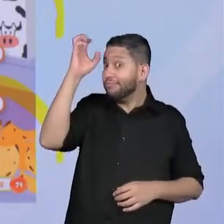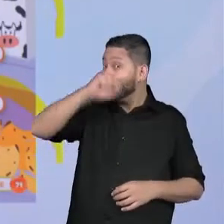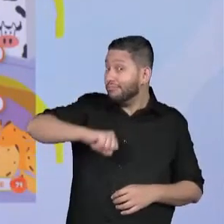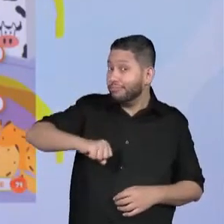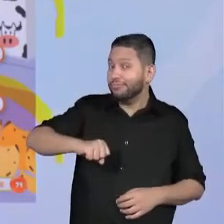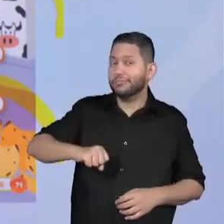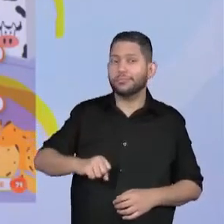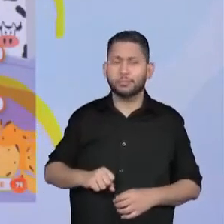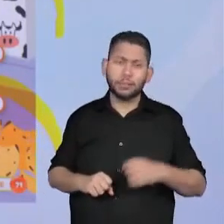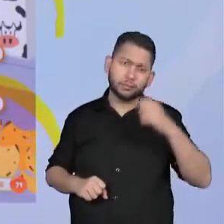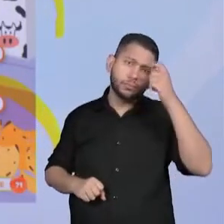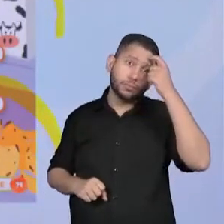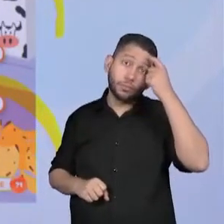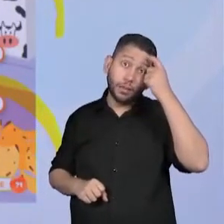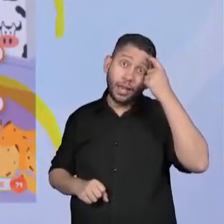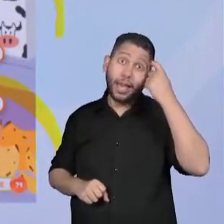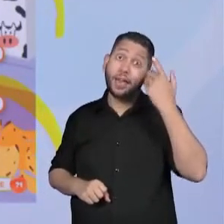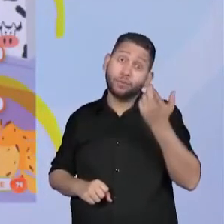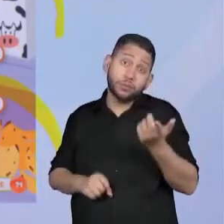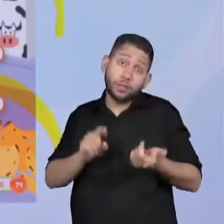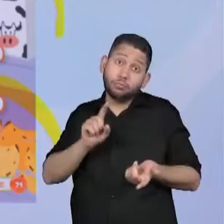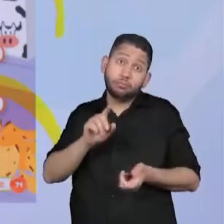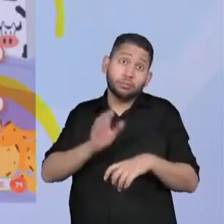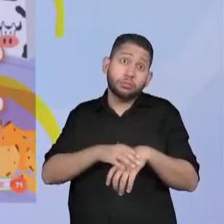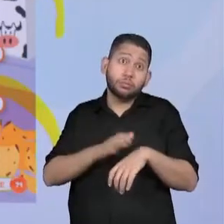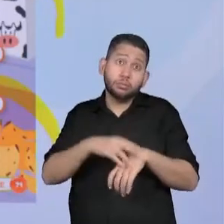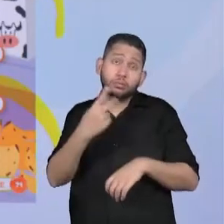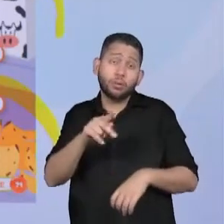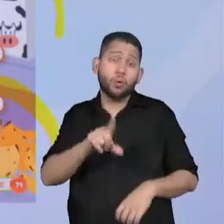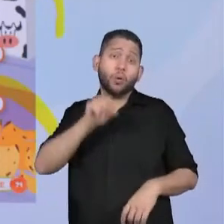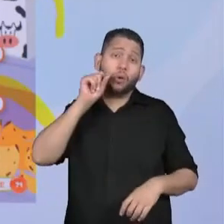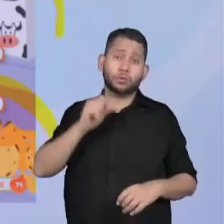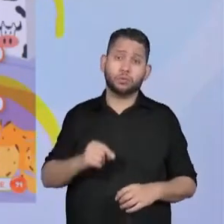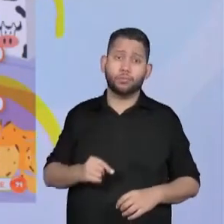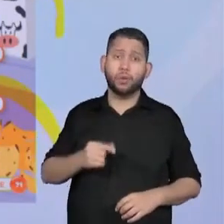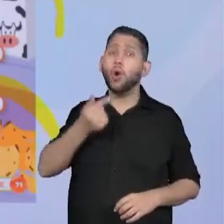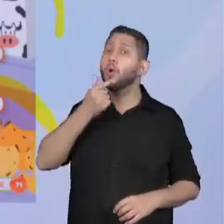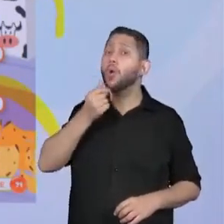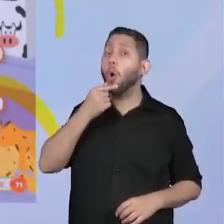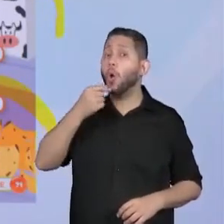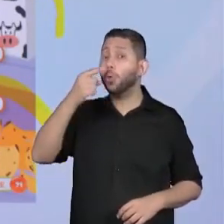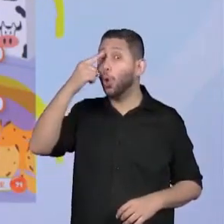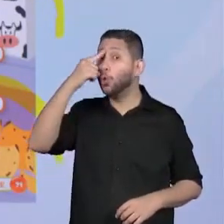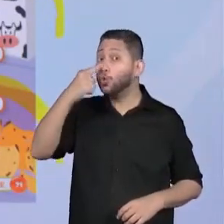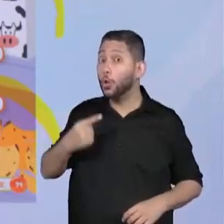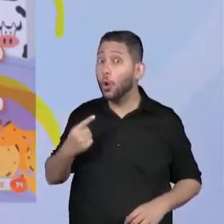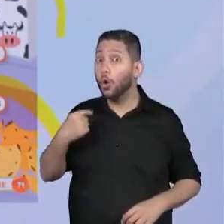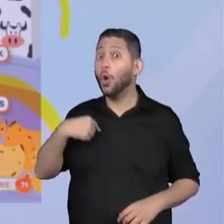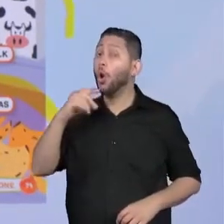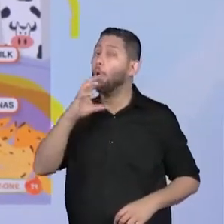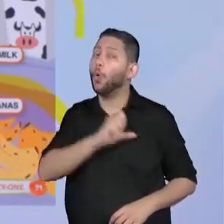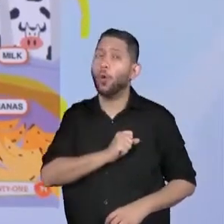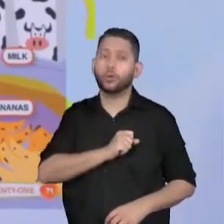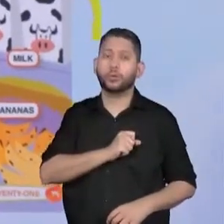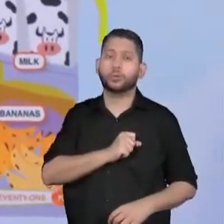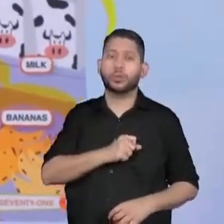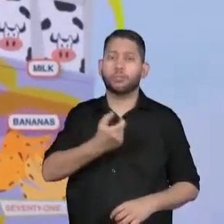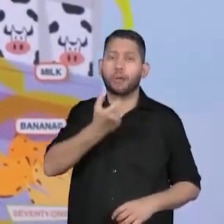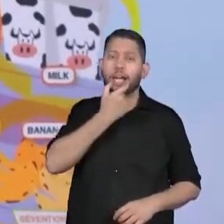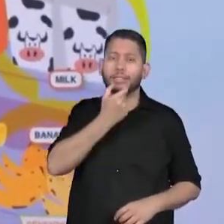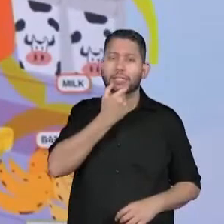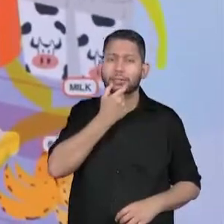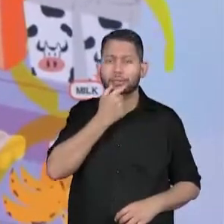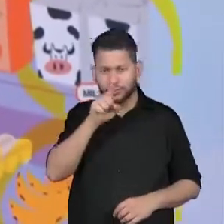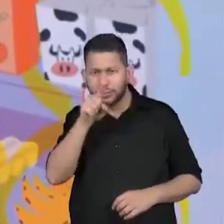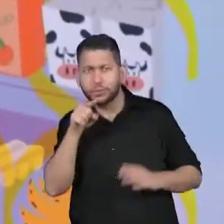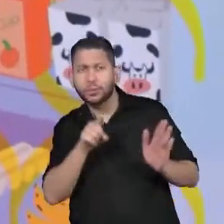É lógico, falando também da sua preferência. Olha a pergunta que o John está fazendo aqui. Do you like cookies? Você gosta de